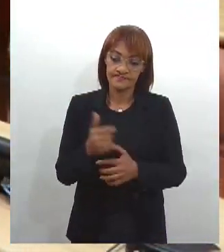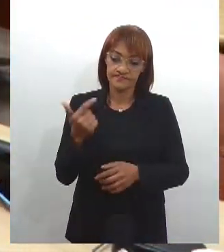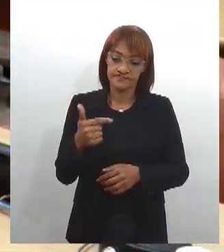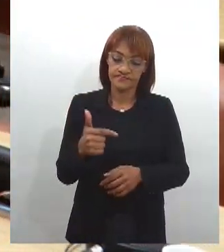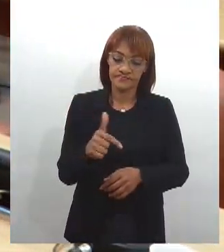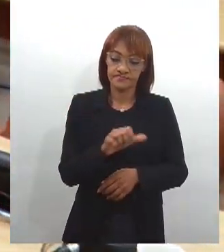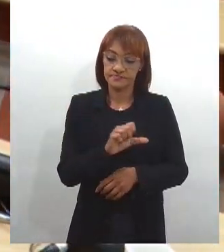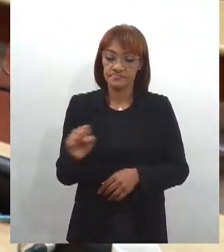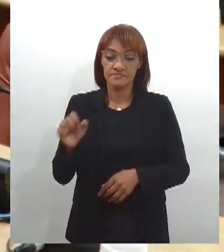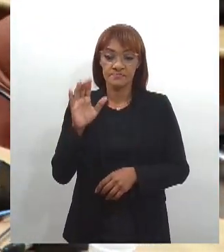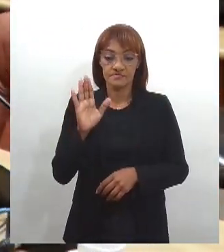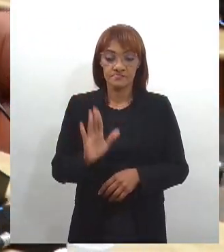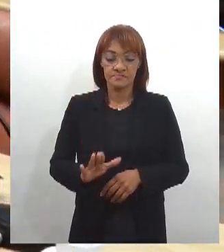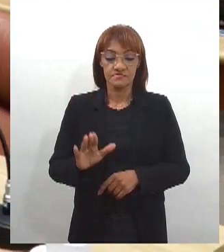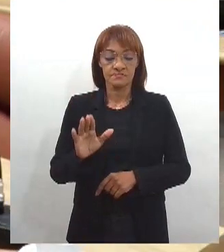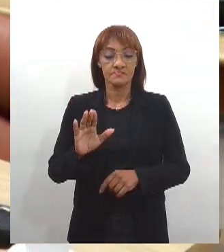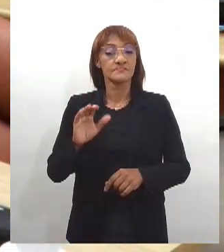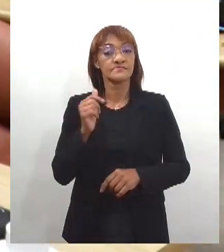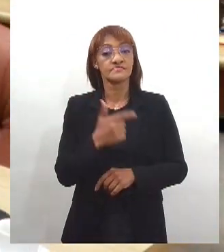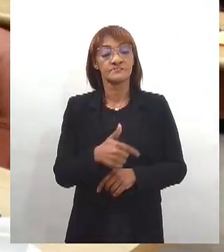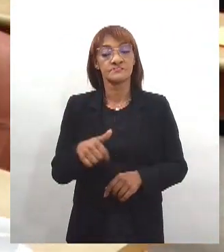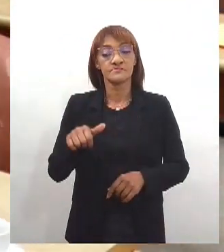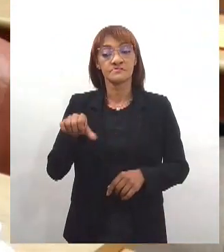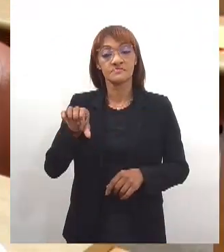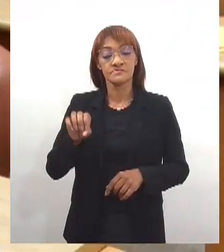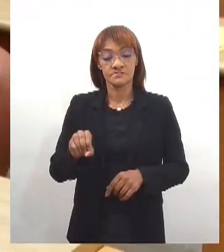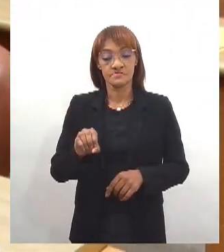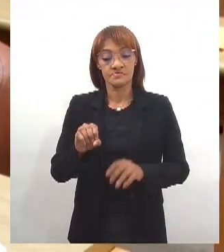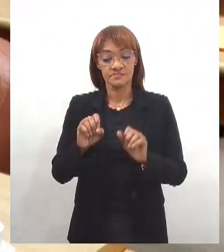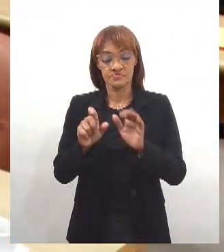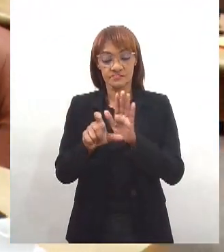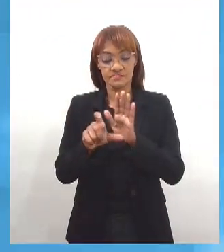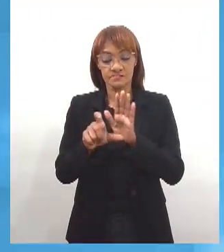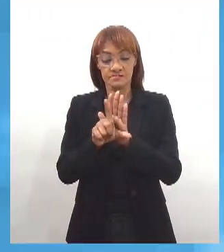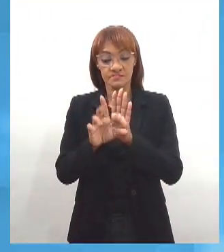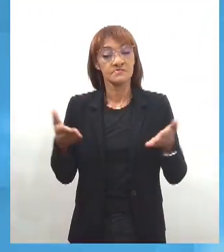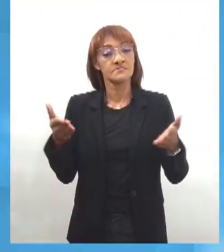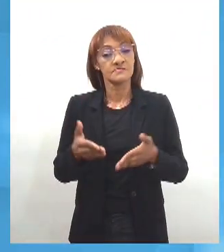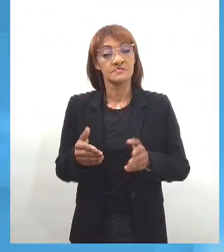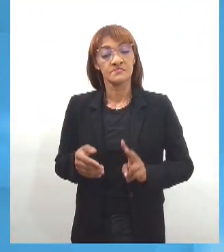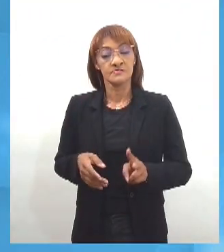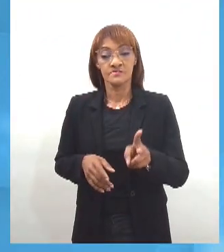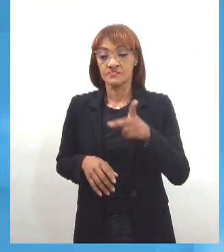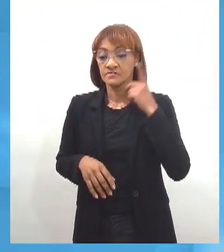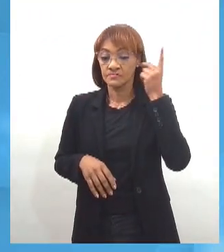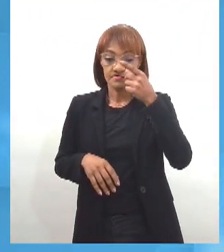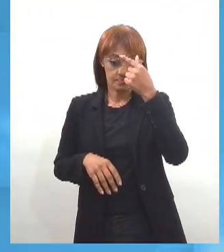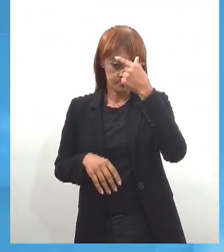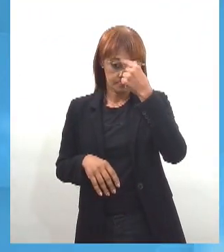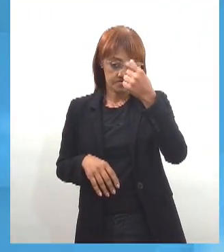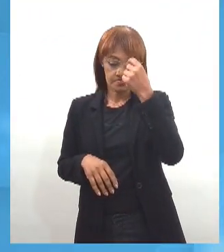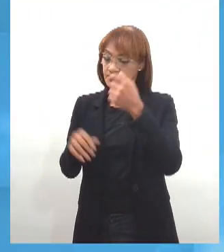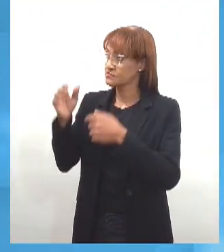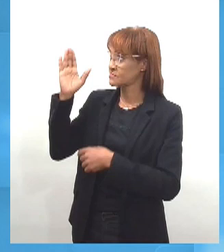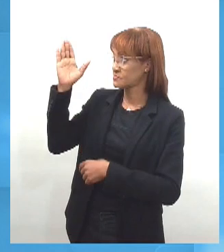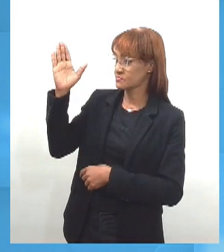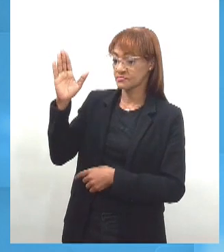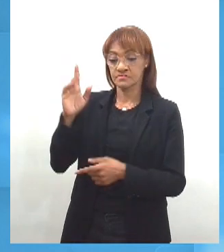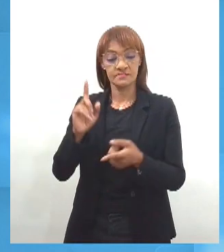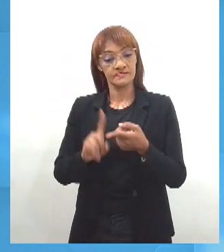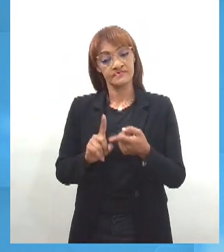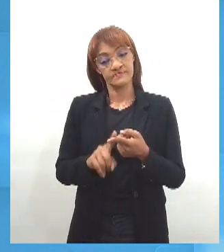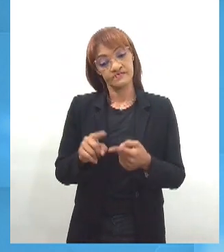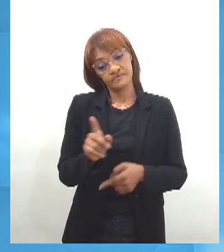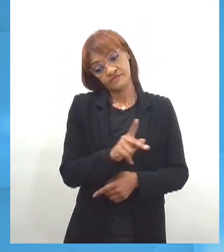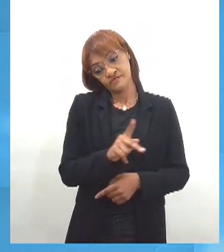20ª legislatura. A composição segue com o deputado Jefferson Andrade, do PSD, na presidência da